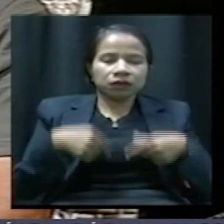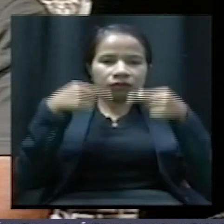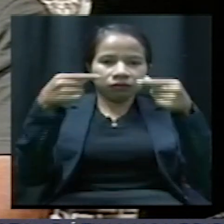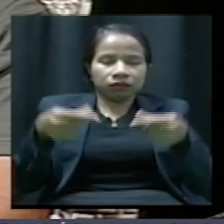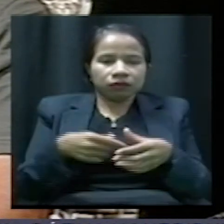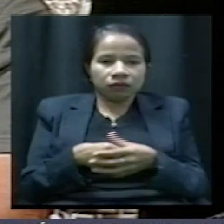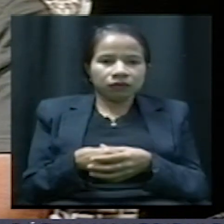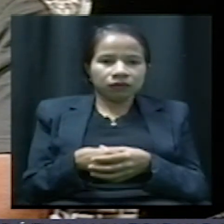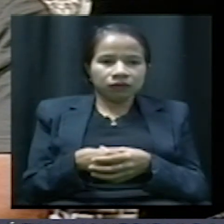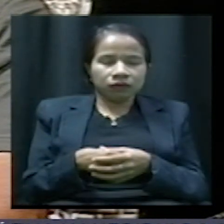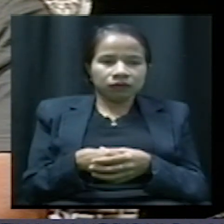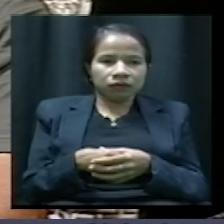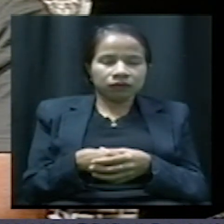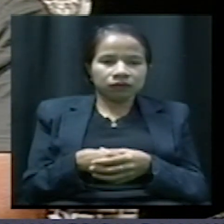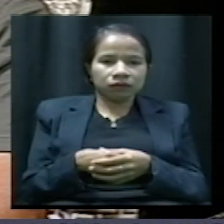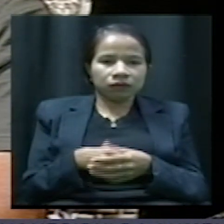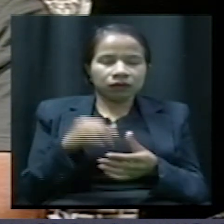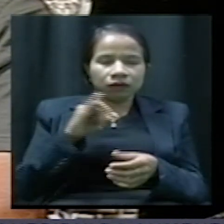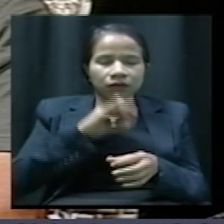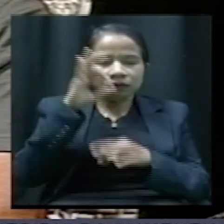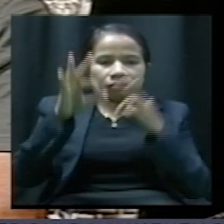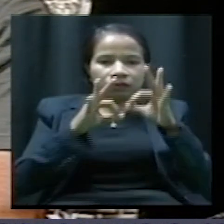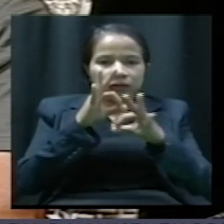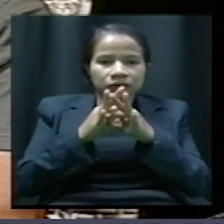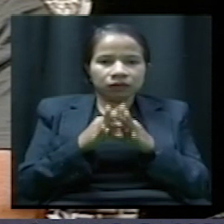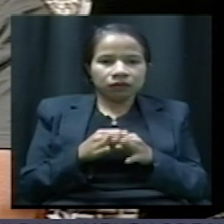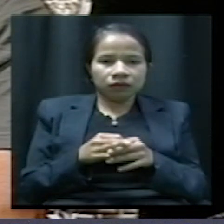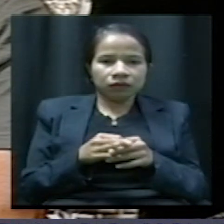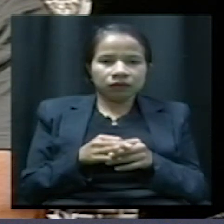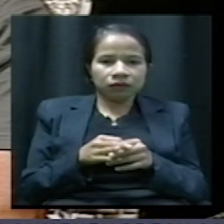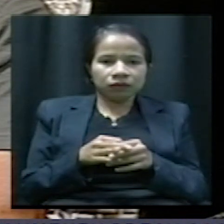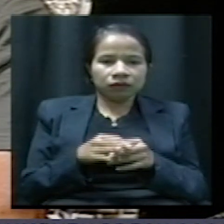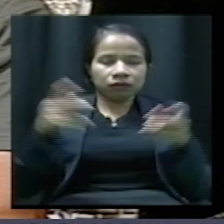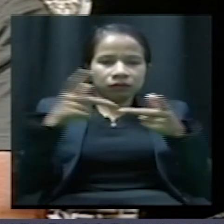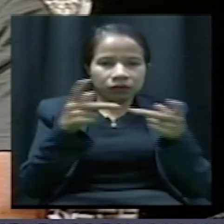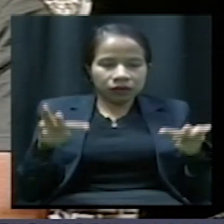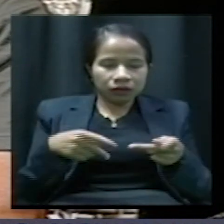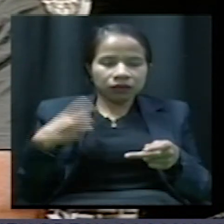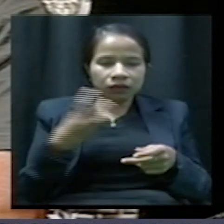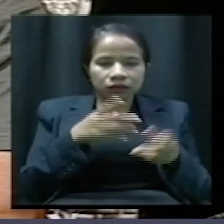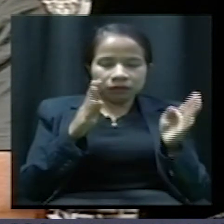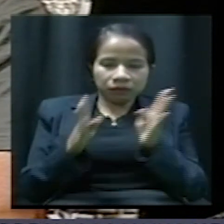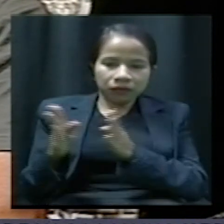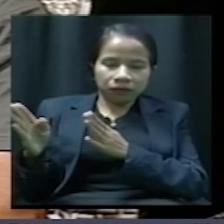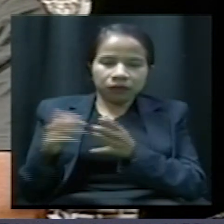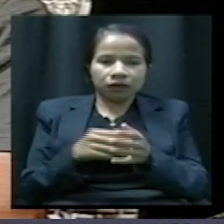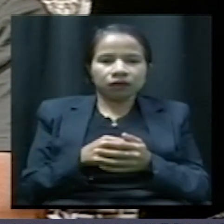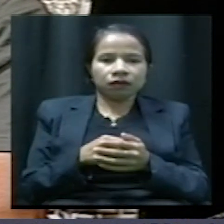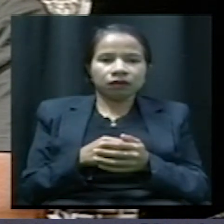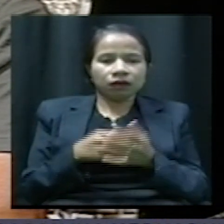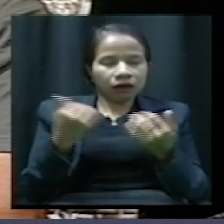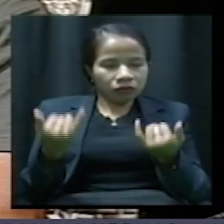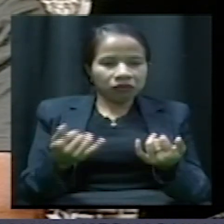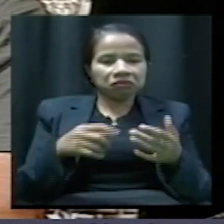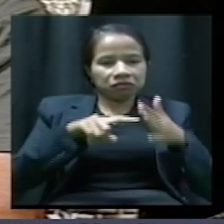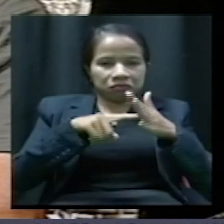tu oferece. Né, duni, ao fiar, cada condições balo no beita se prepara, ita agora